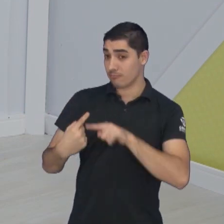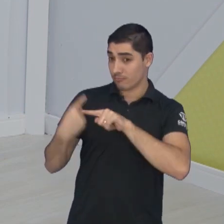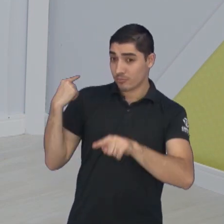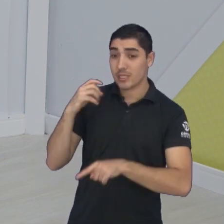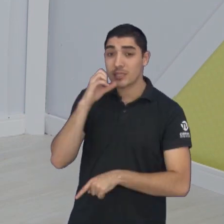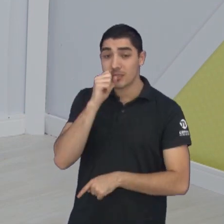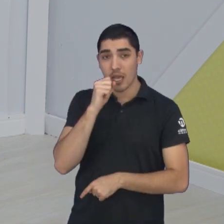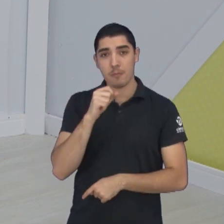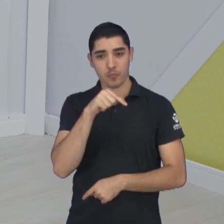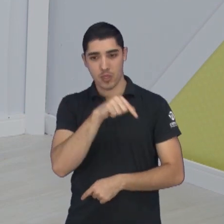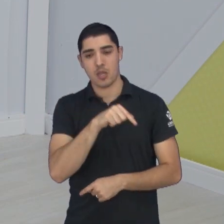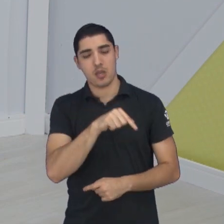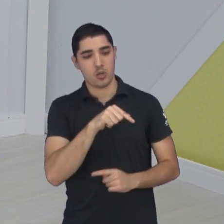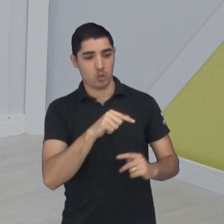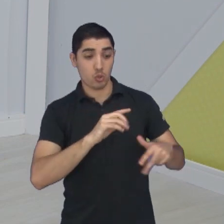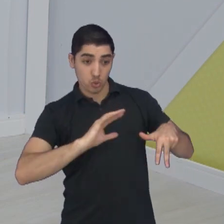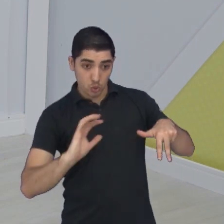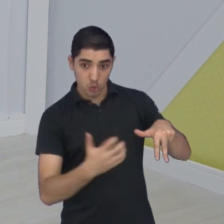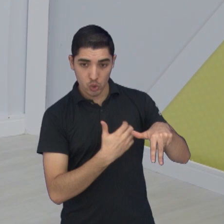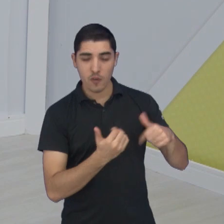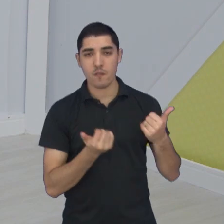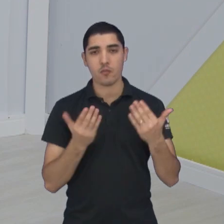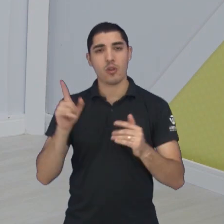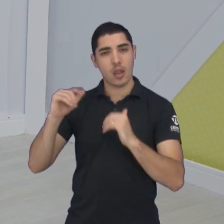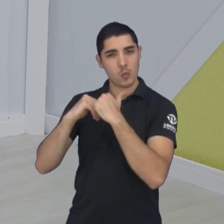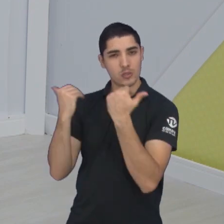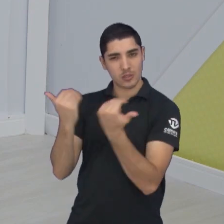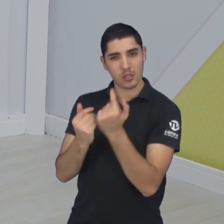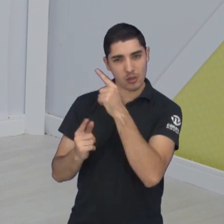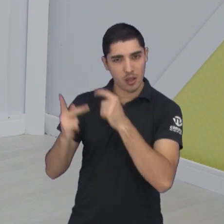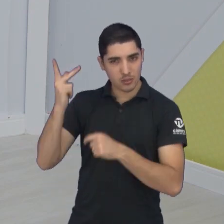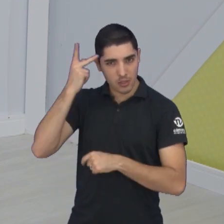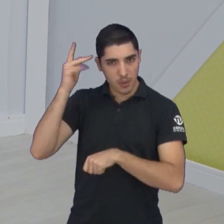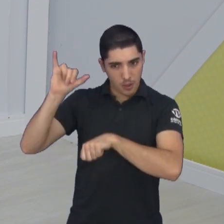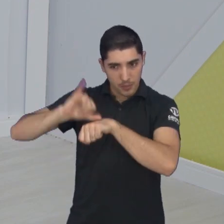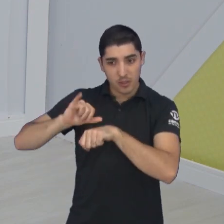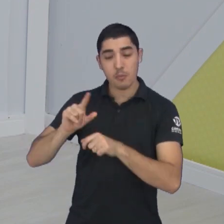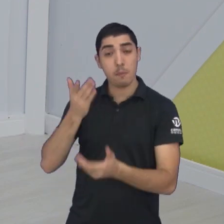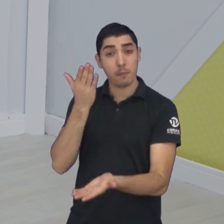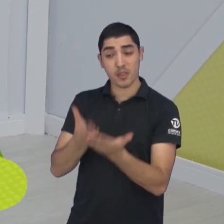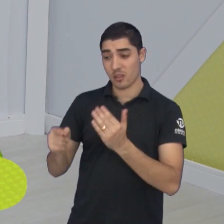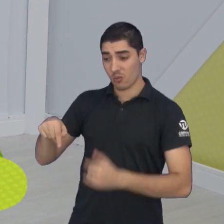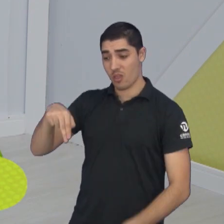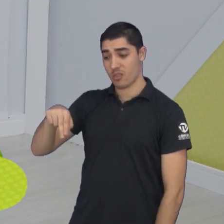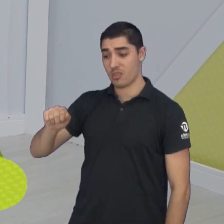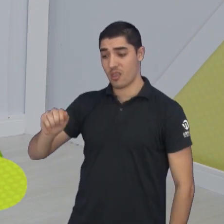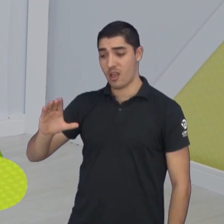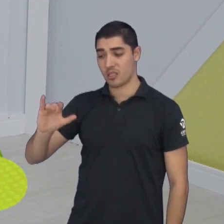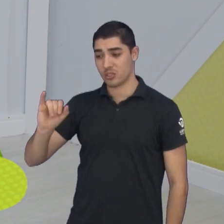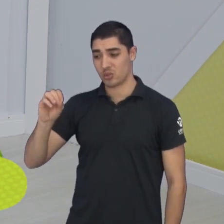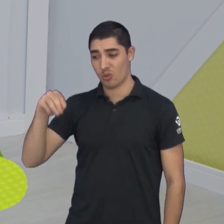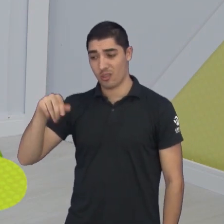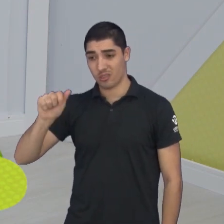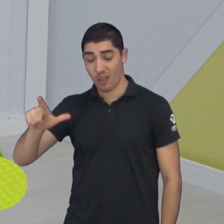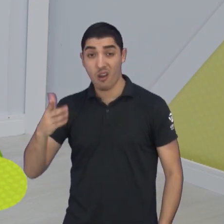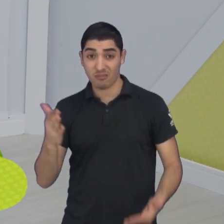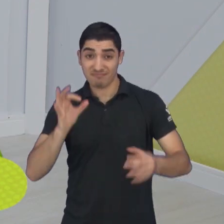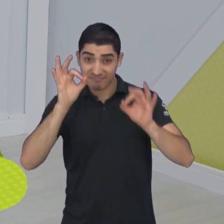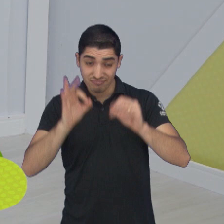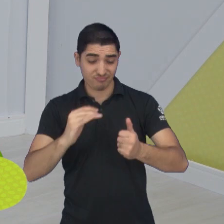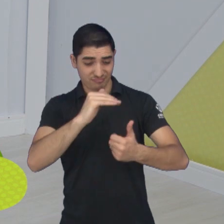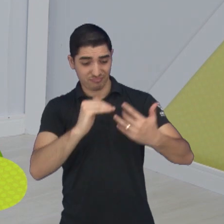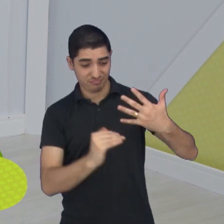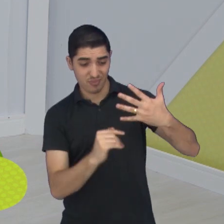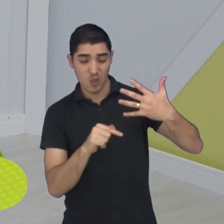até a capital no estádio Nicolau Alayon e perdeu por 1-0 para o Nacional e agora assumiu de vez a lanterna